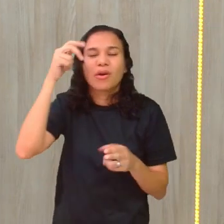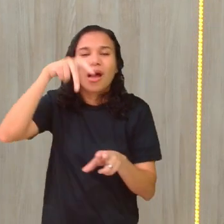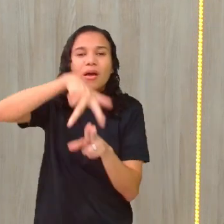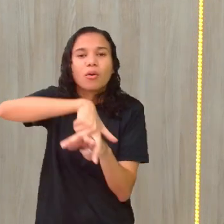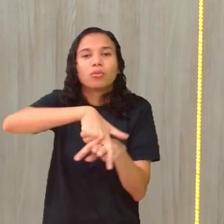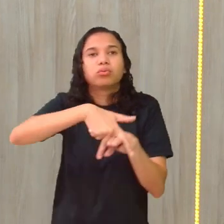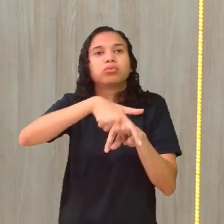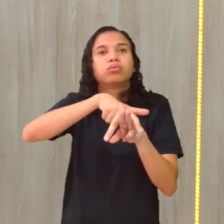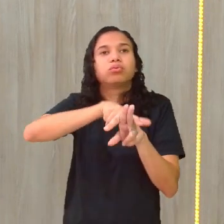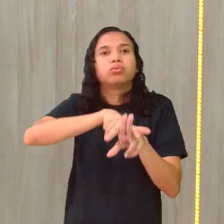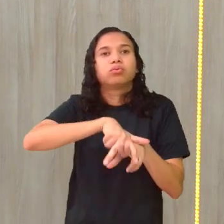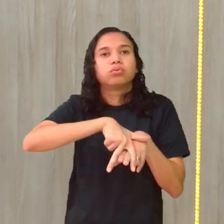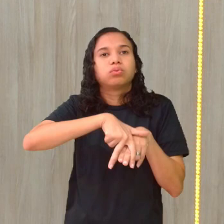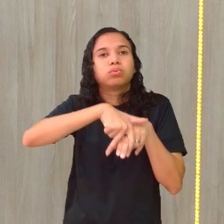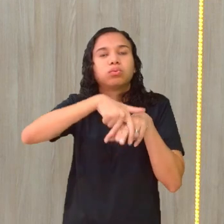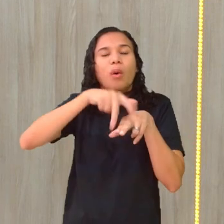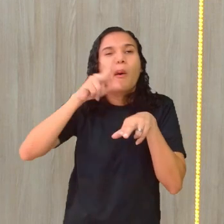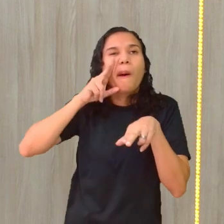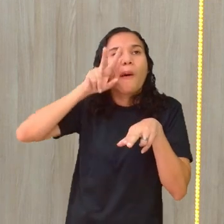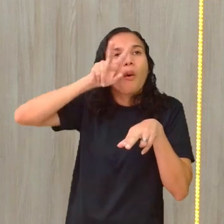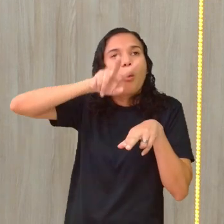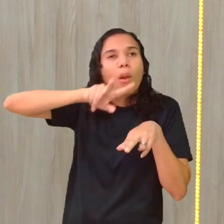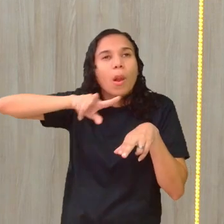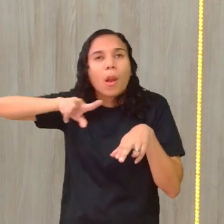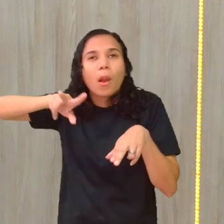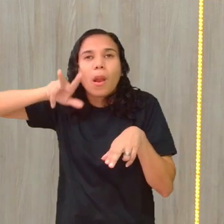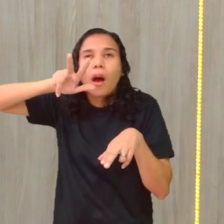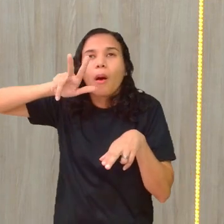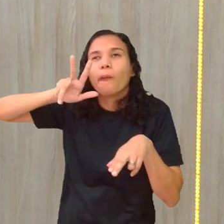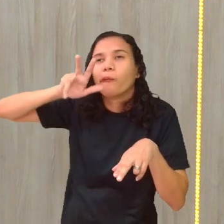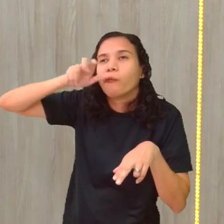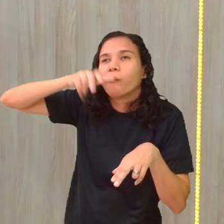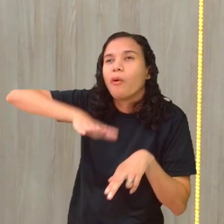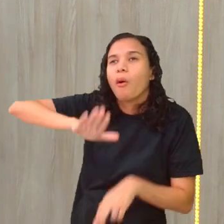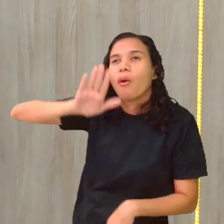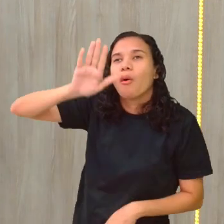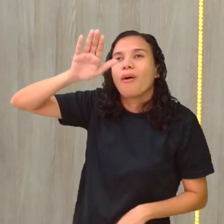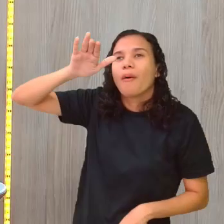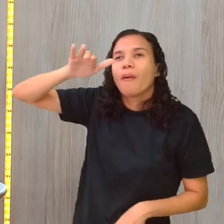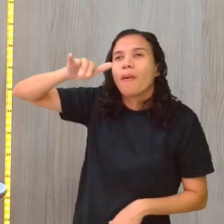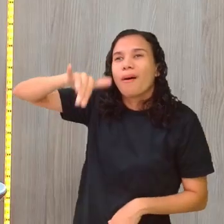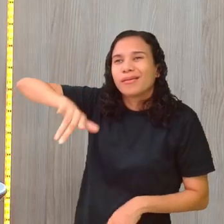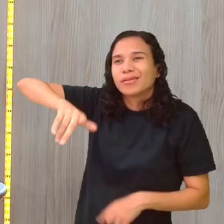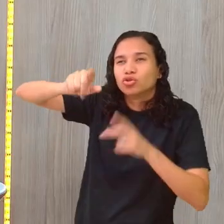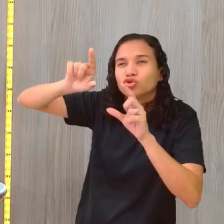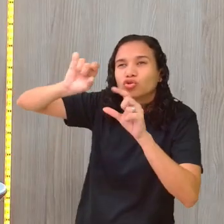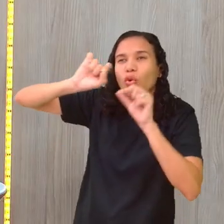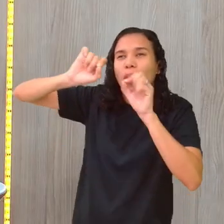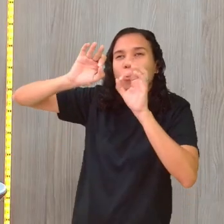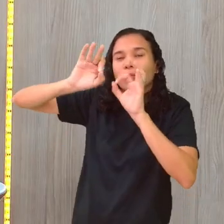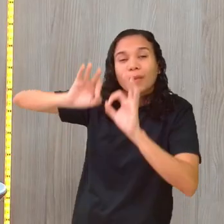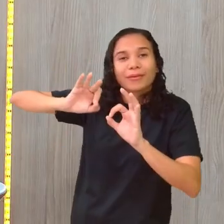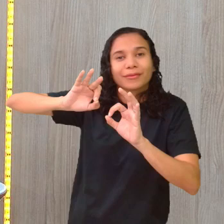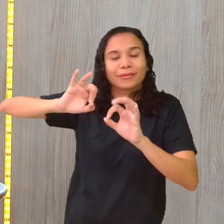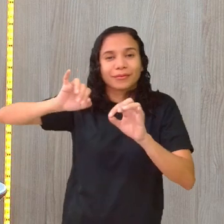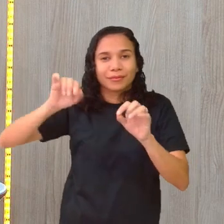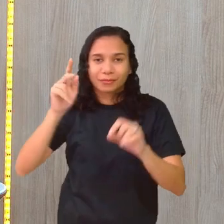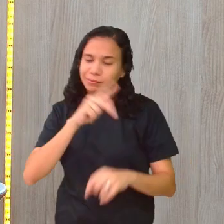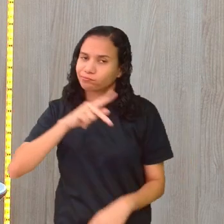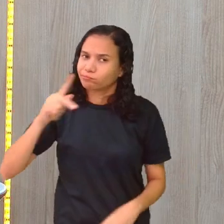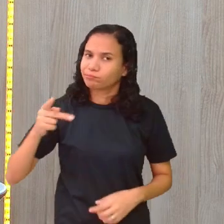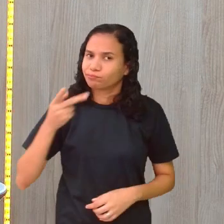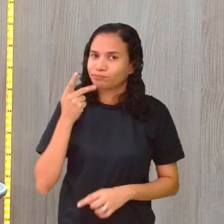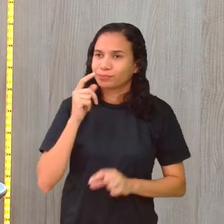mar, observando a onda para poder entrar. É massa demais, né, não? É demais. Mas, professor, eu queria falar uma